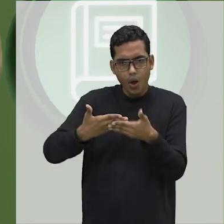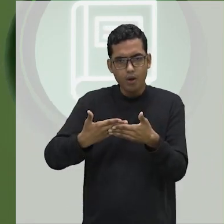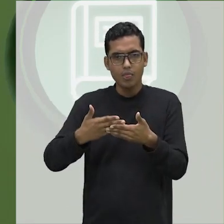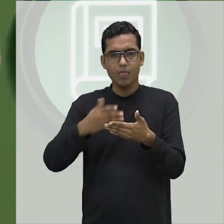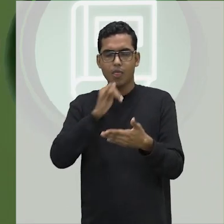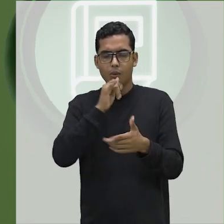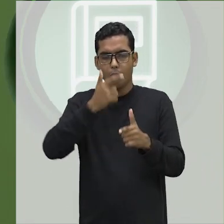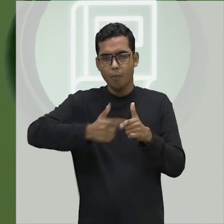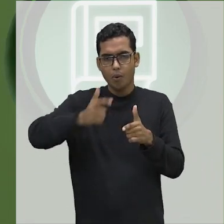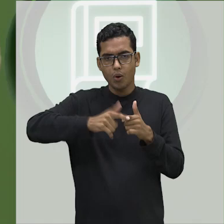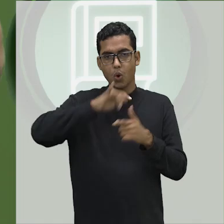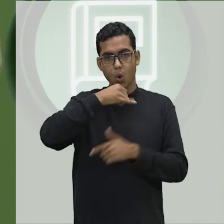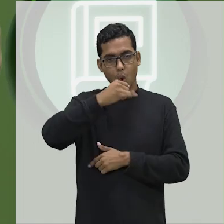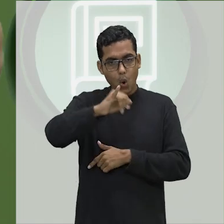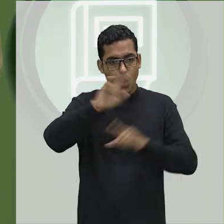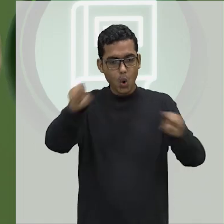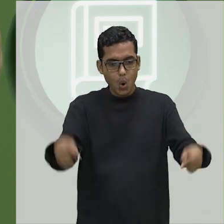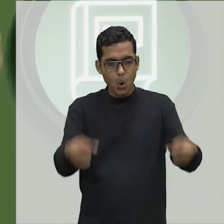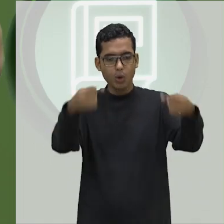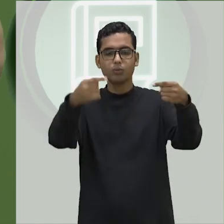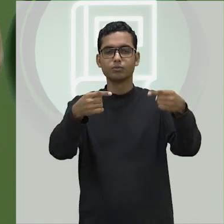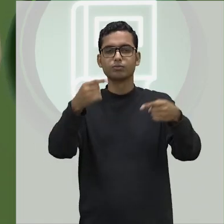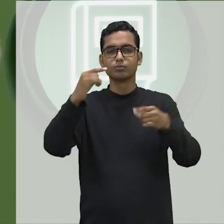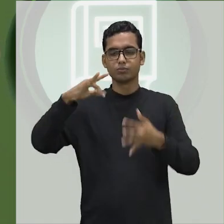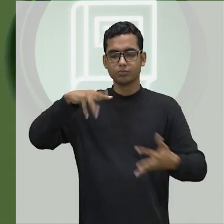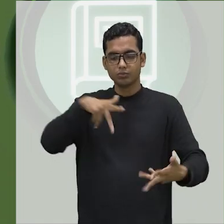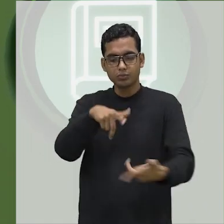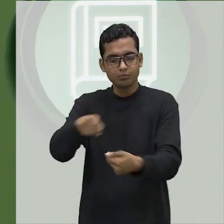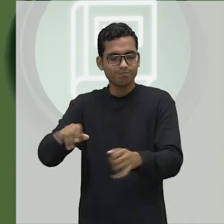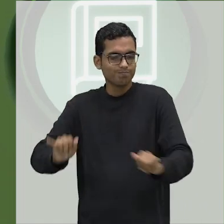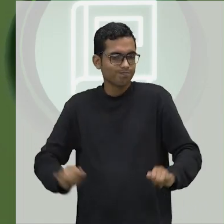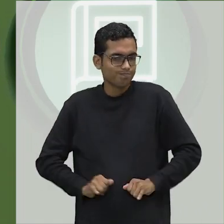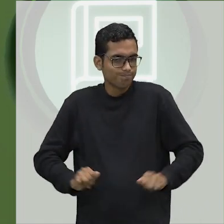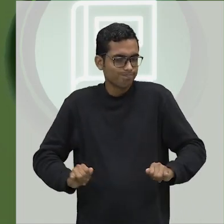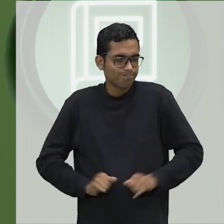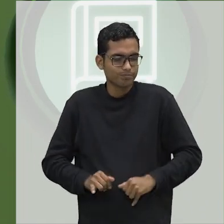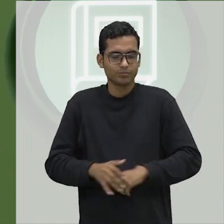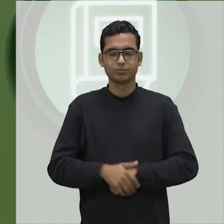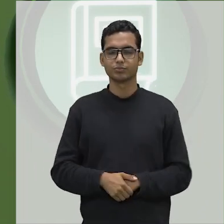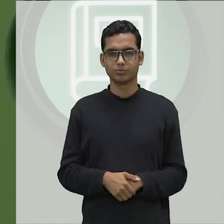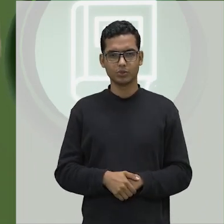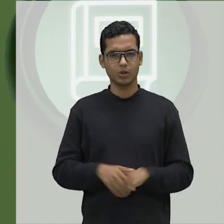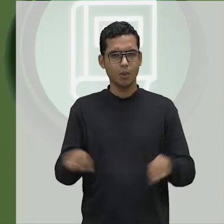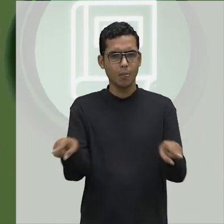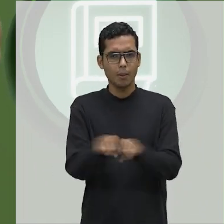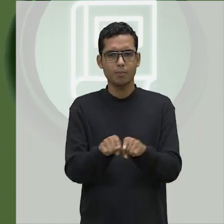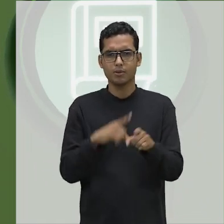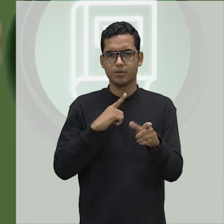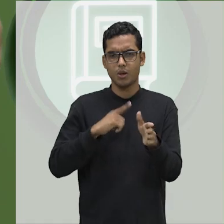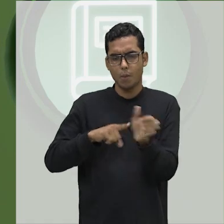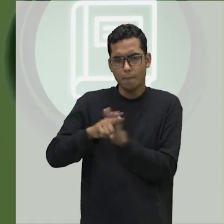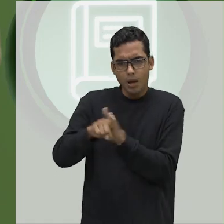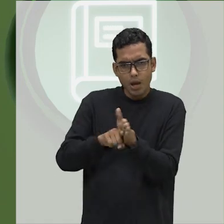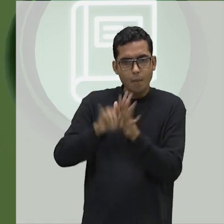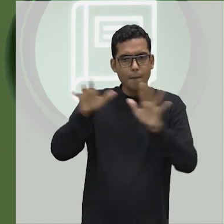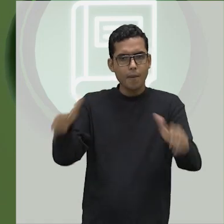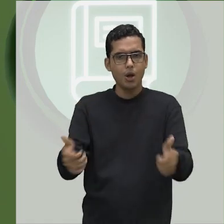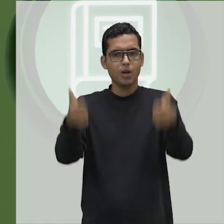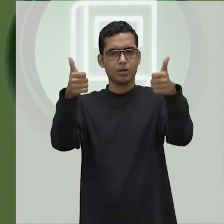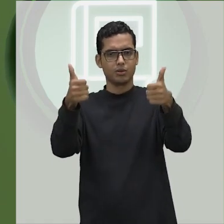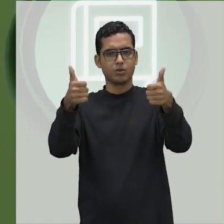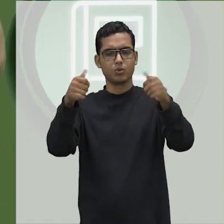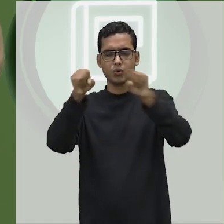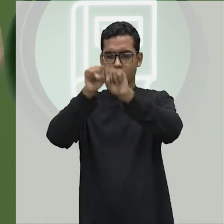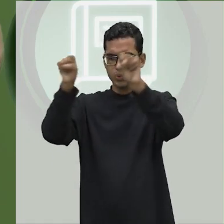também que a humanidade está passando atualmente. E aí nós temos também pesquisas para melhorar esses